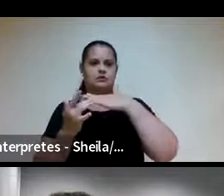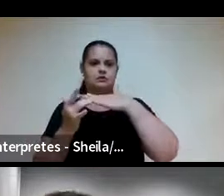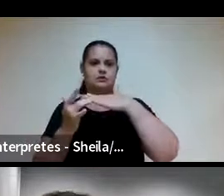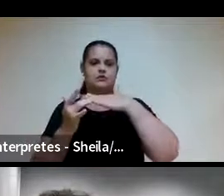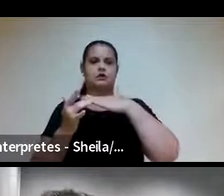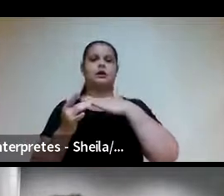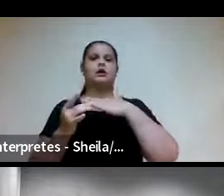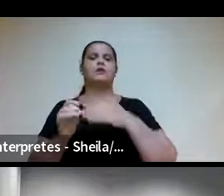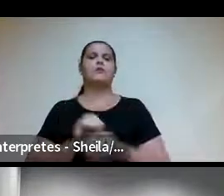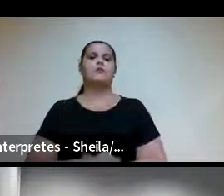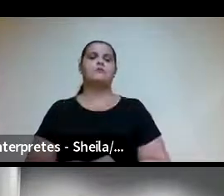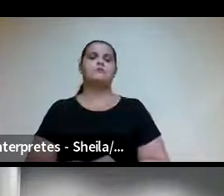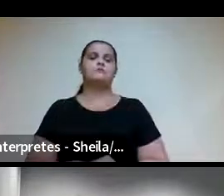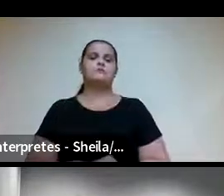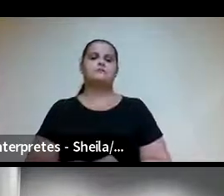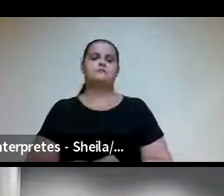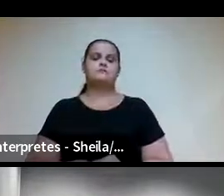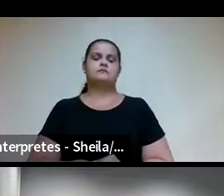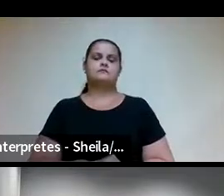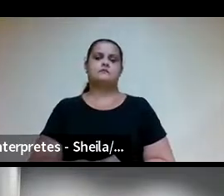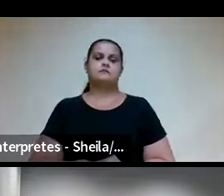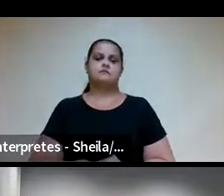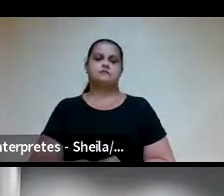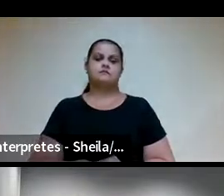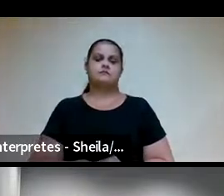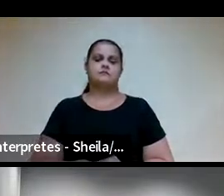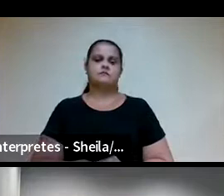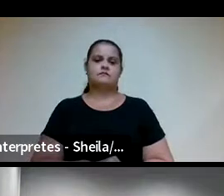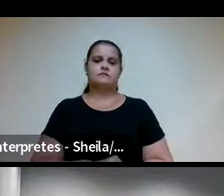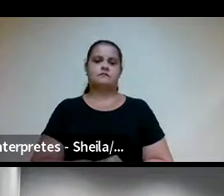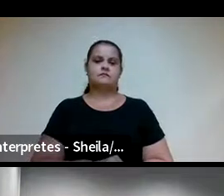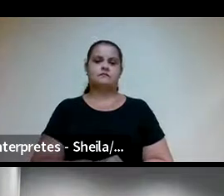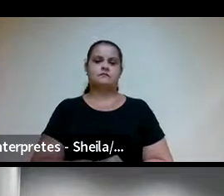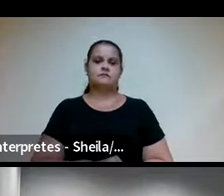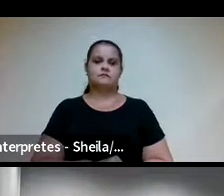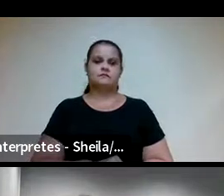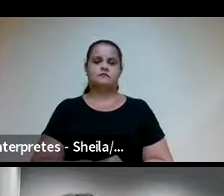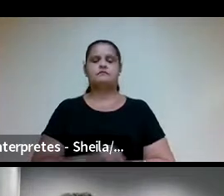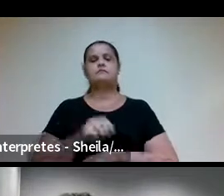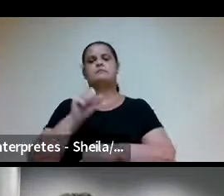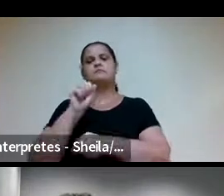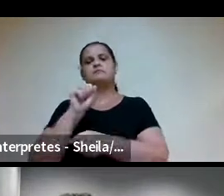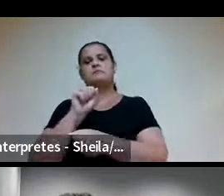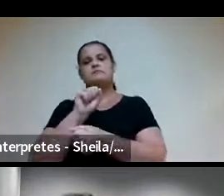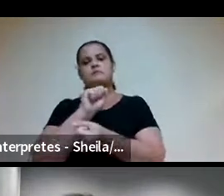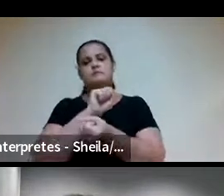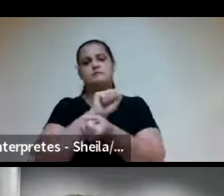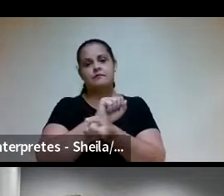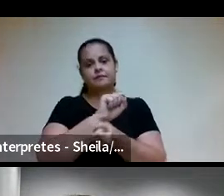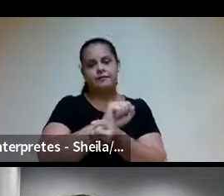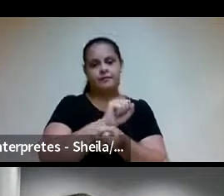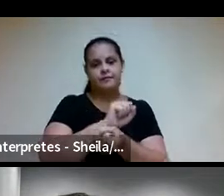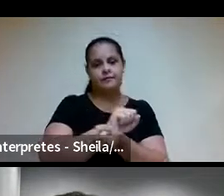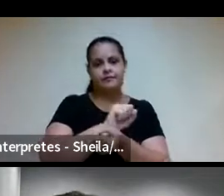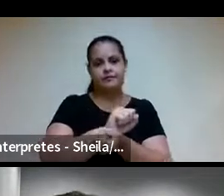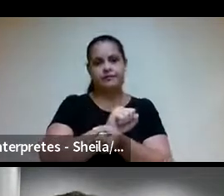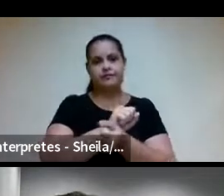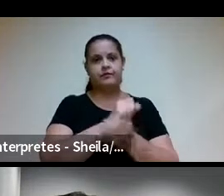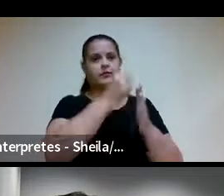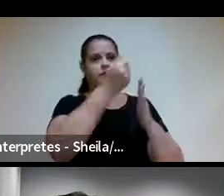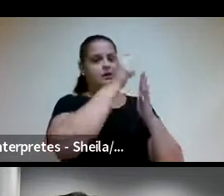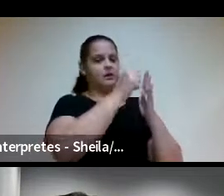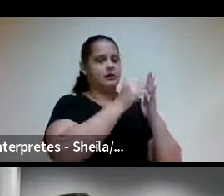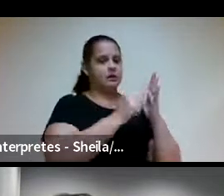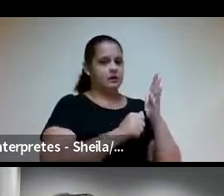Ou, enfim, de formas que eu vou esperar a a reexame dessa matéria para expressar meu voto com